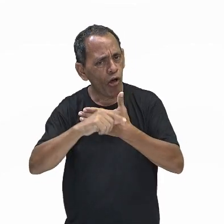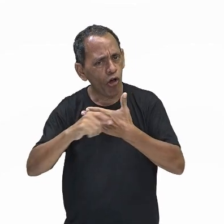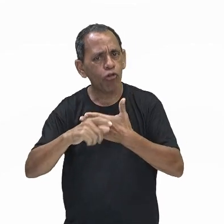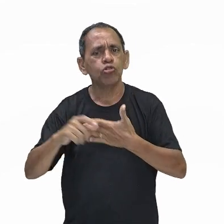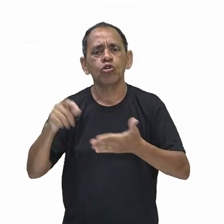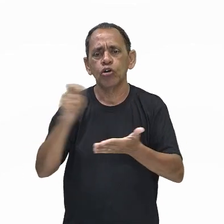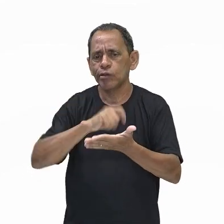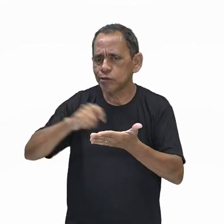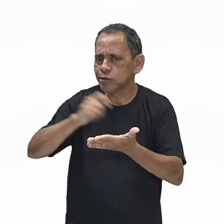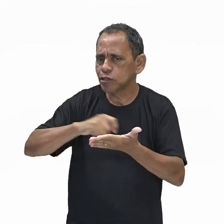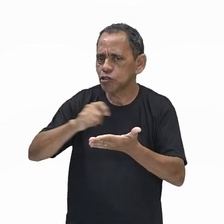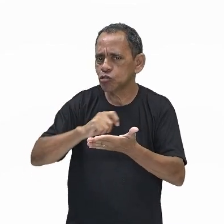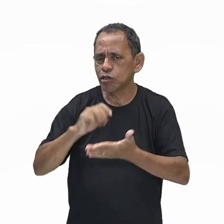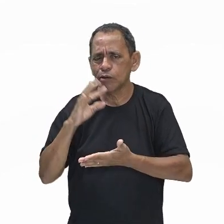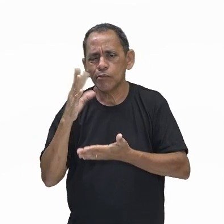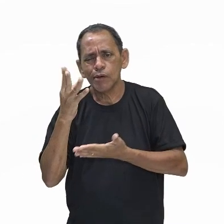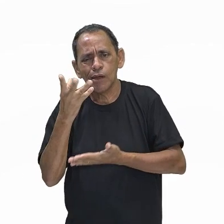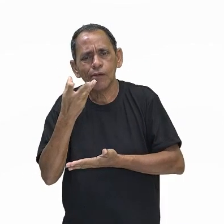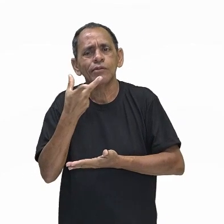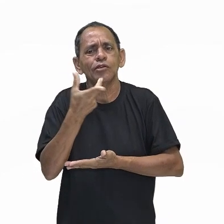maravilhosa. Vejam só quem é.